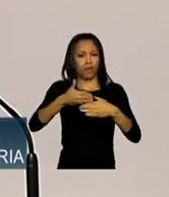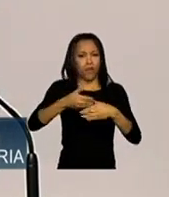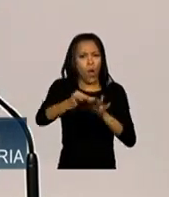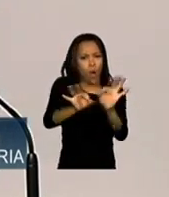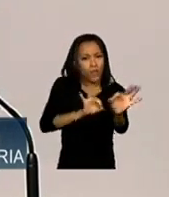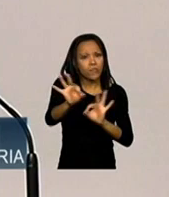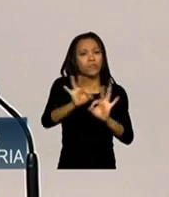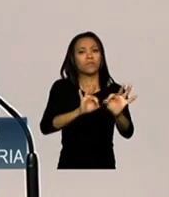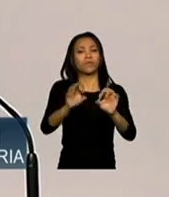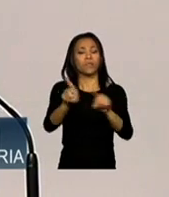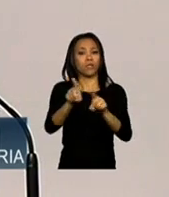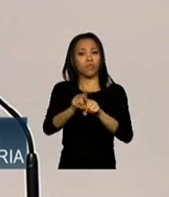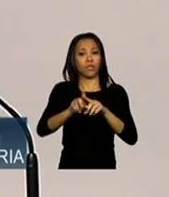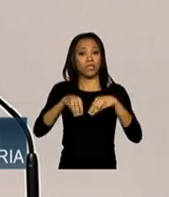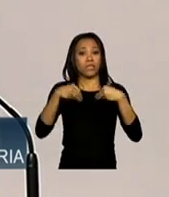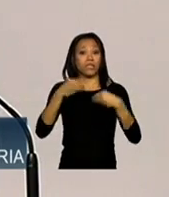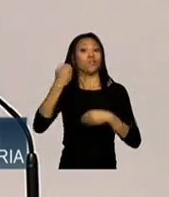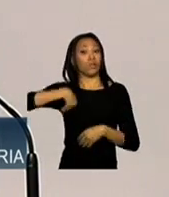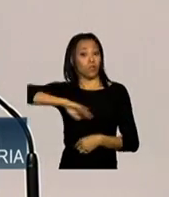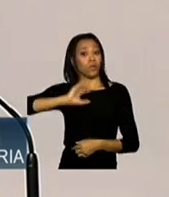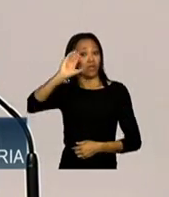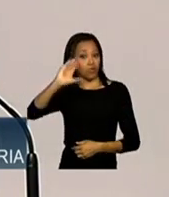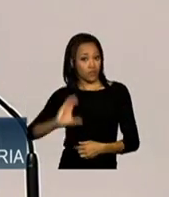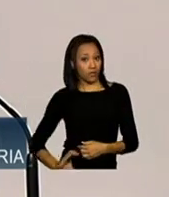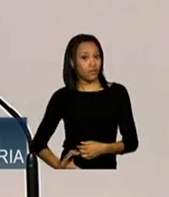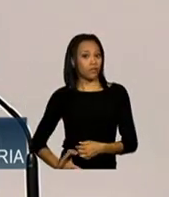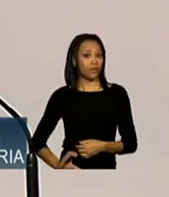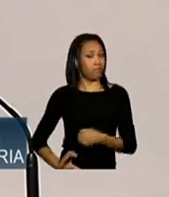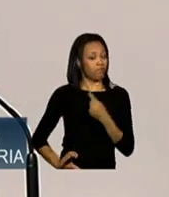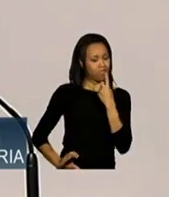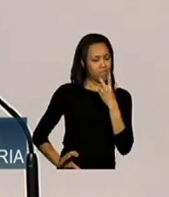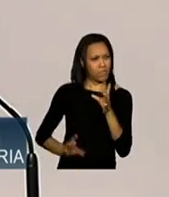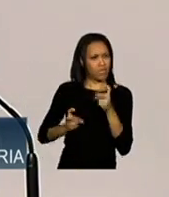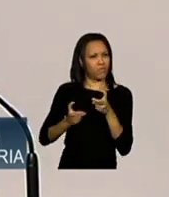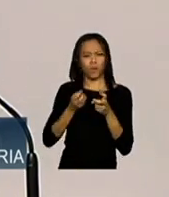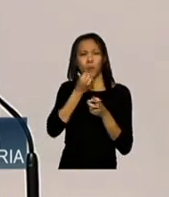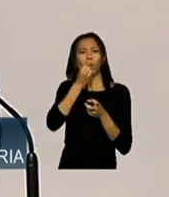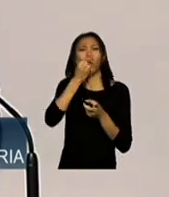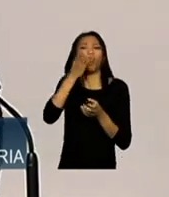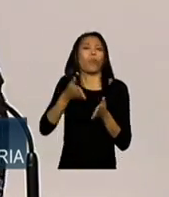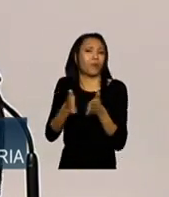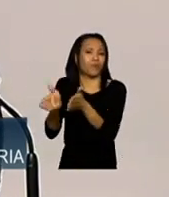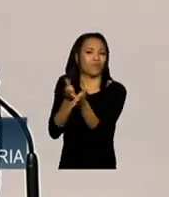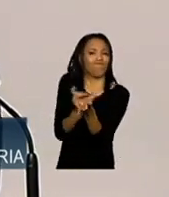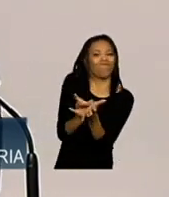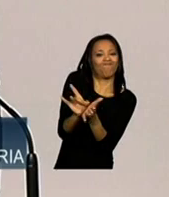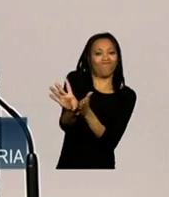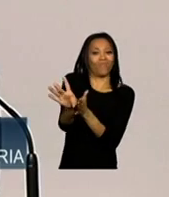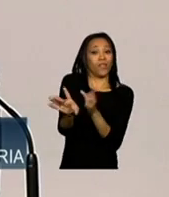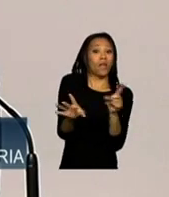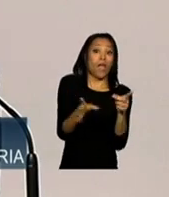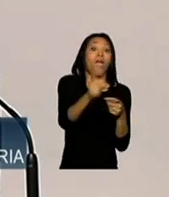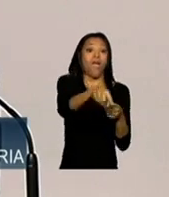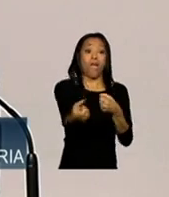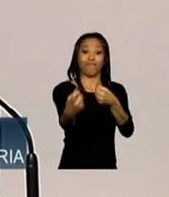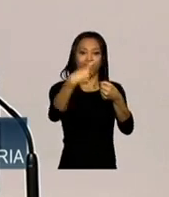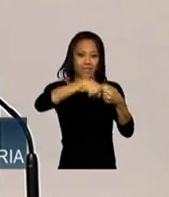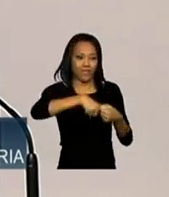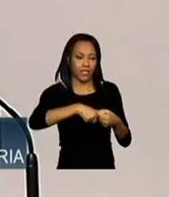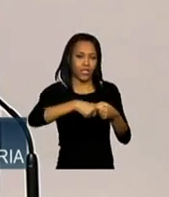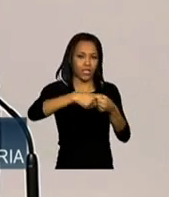nossa democracia e da nossa cidadania, não é um bom caminho. O bom caminho é essa parceria que